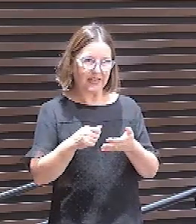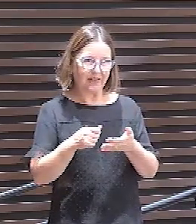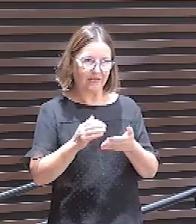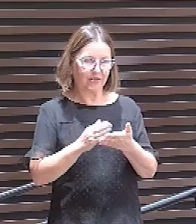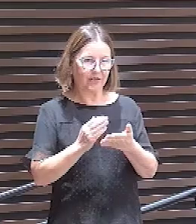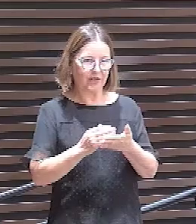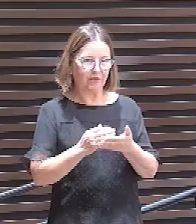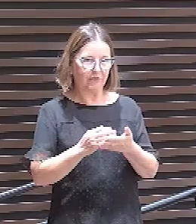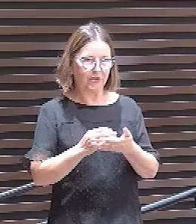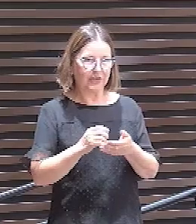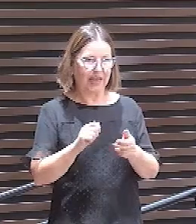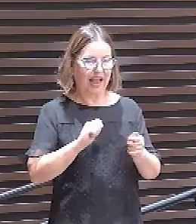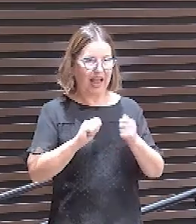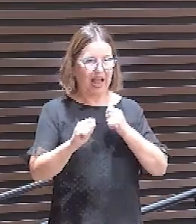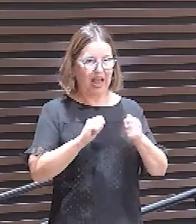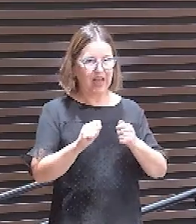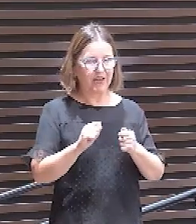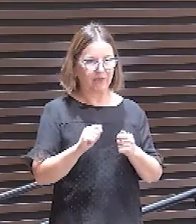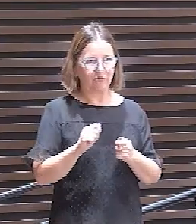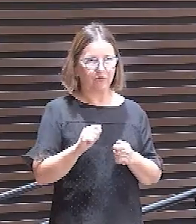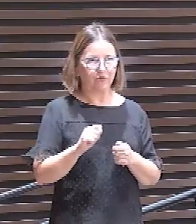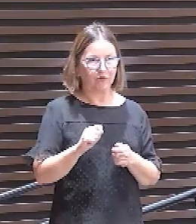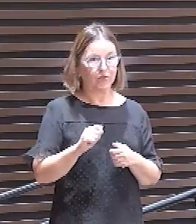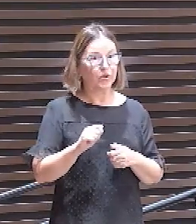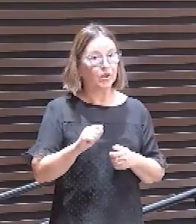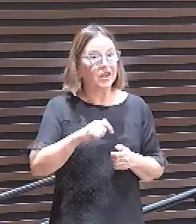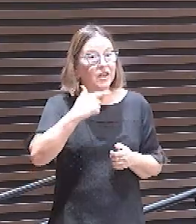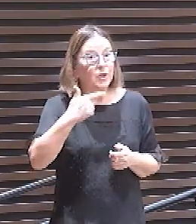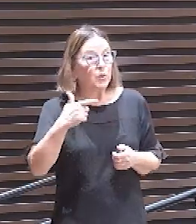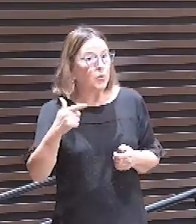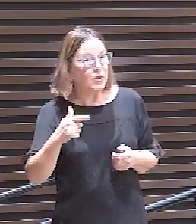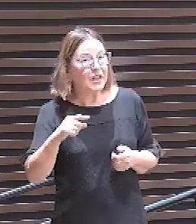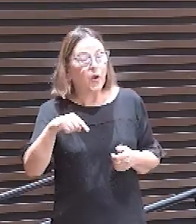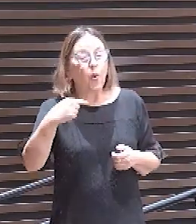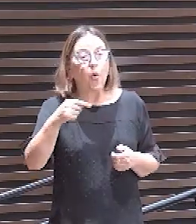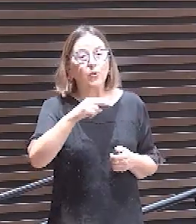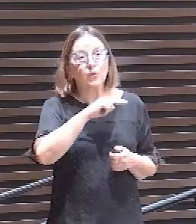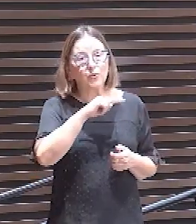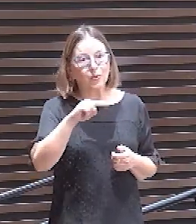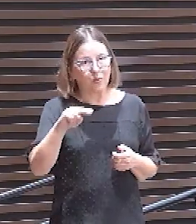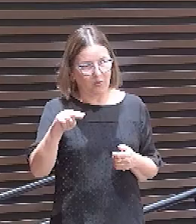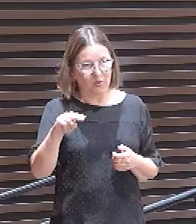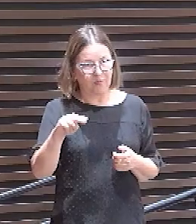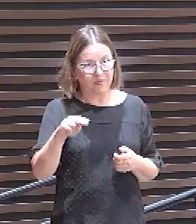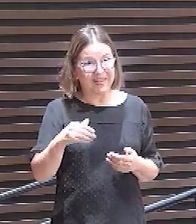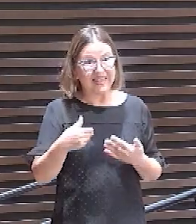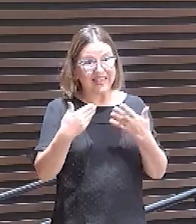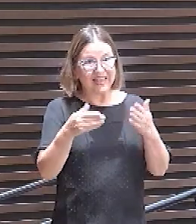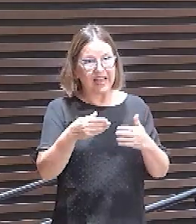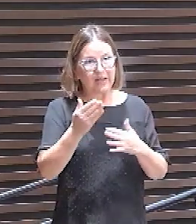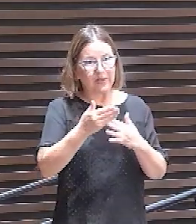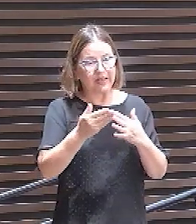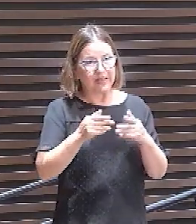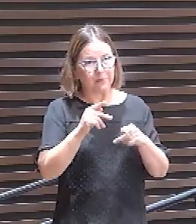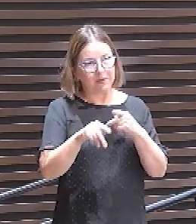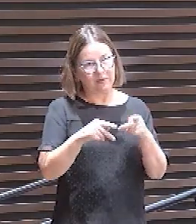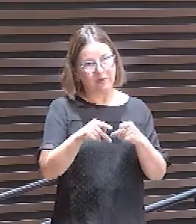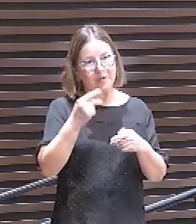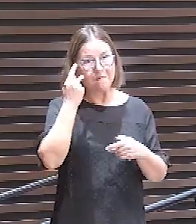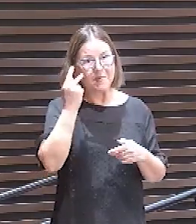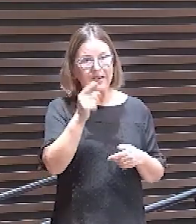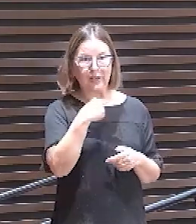Atos: nenhum outro nome há dado entre os homens pelo qual sejamos